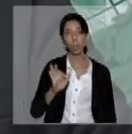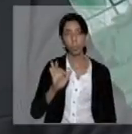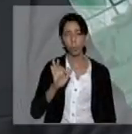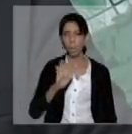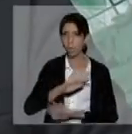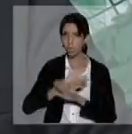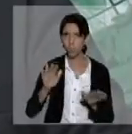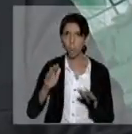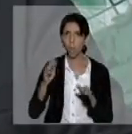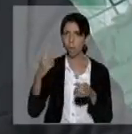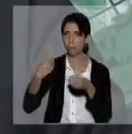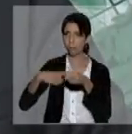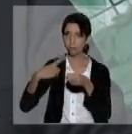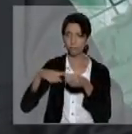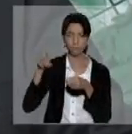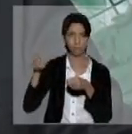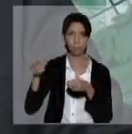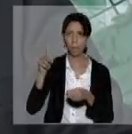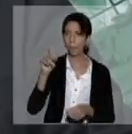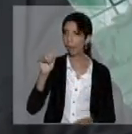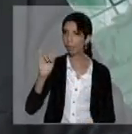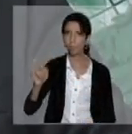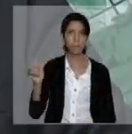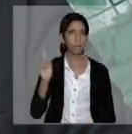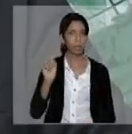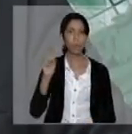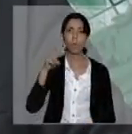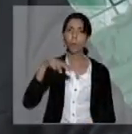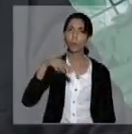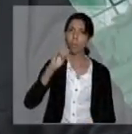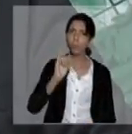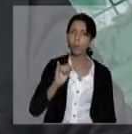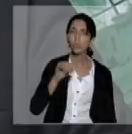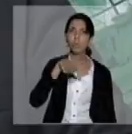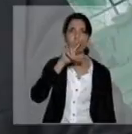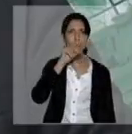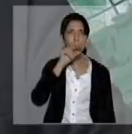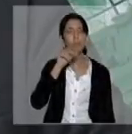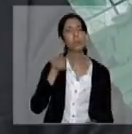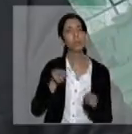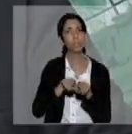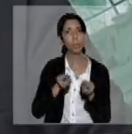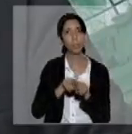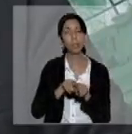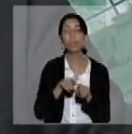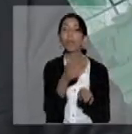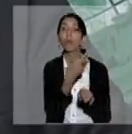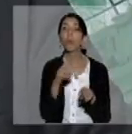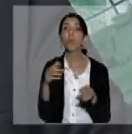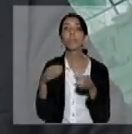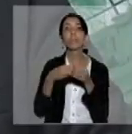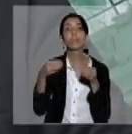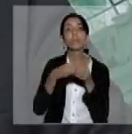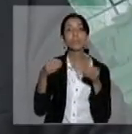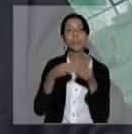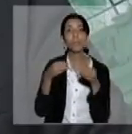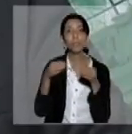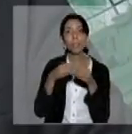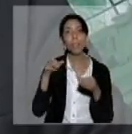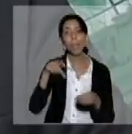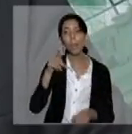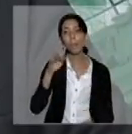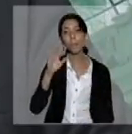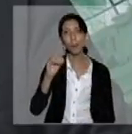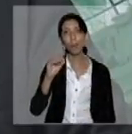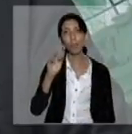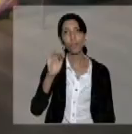só em Paracambi, na Baixada Fluminense também tem Nova Iguaçu e Nilópolis, mas nós temos uma também vizinha ali de Paracambi, que é Engenheiro Paulo de Fronten, que